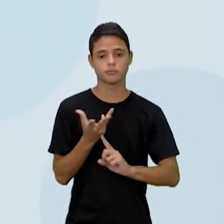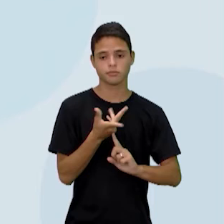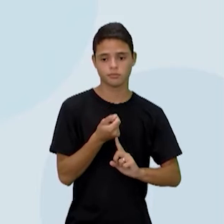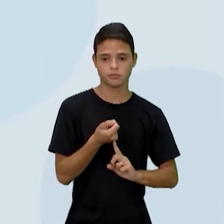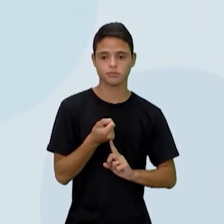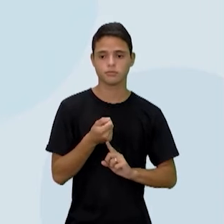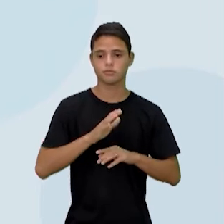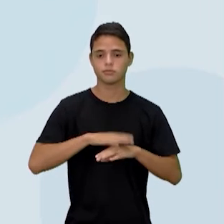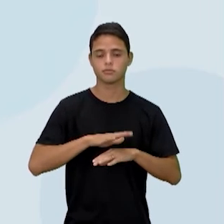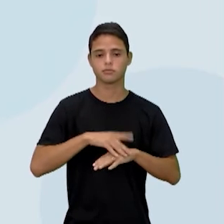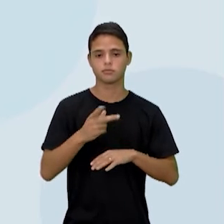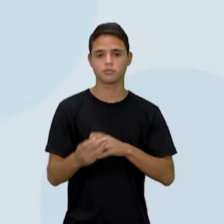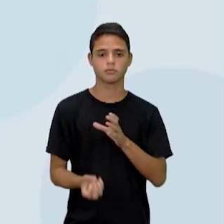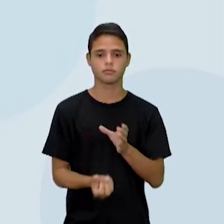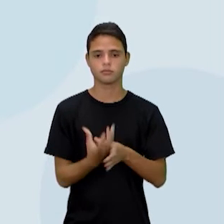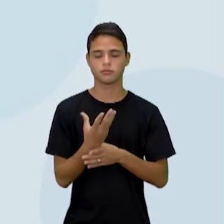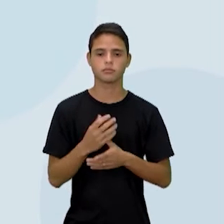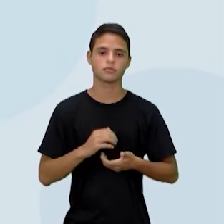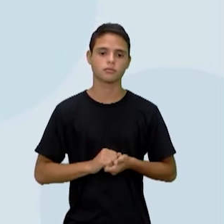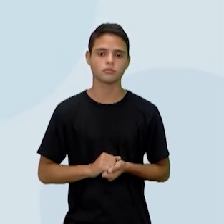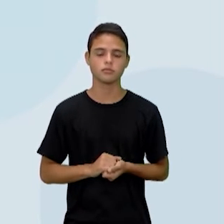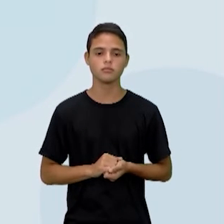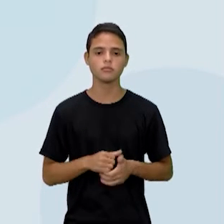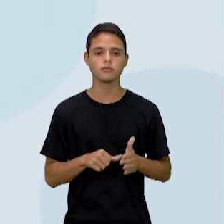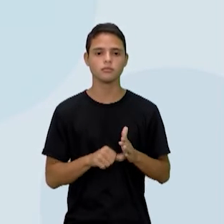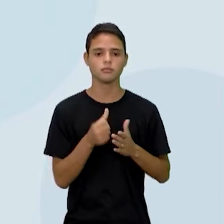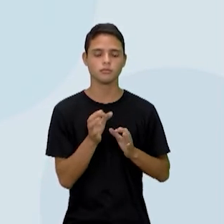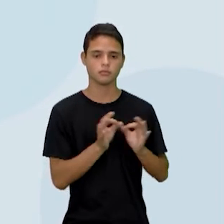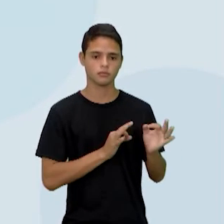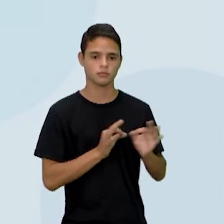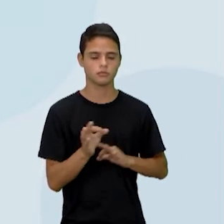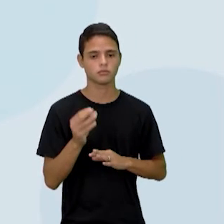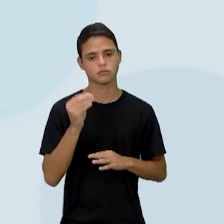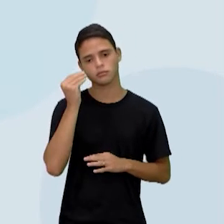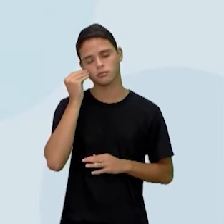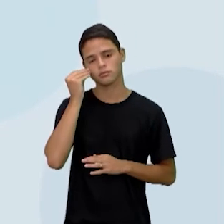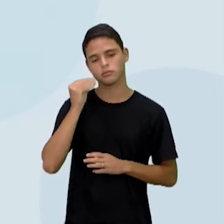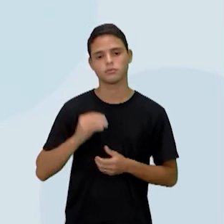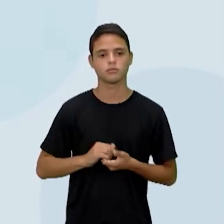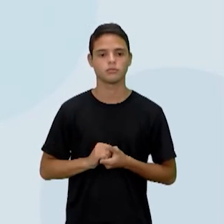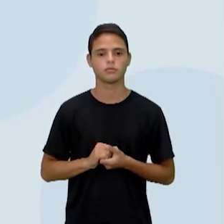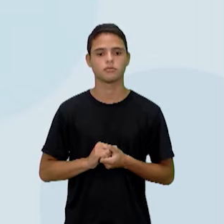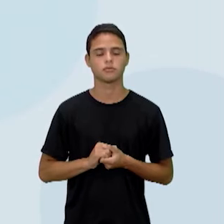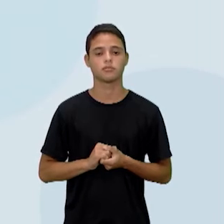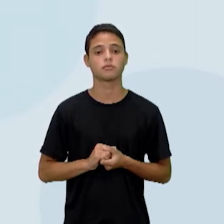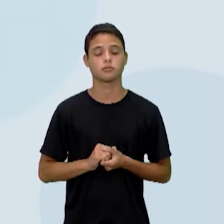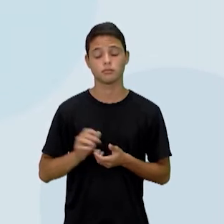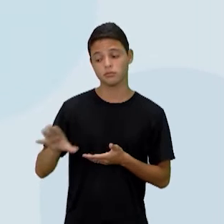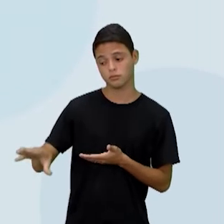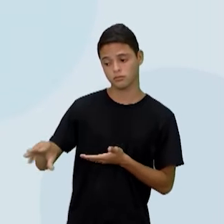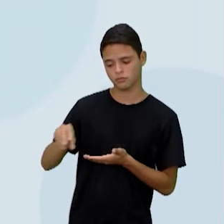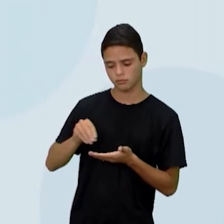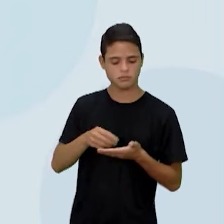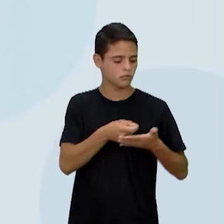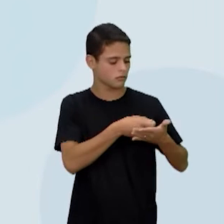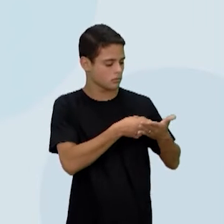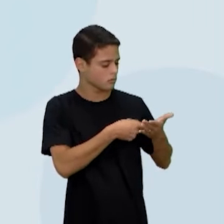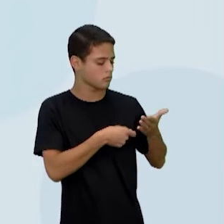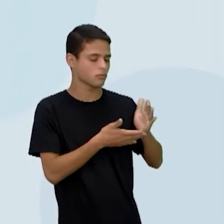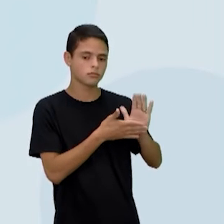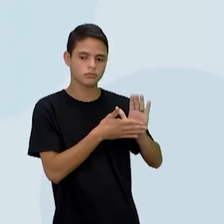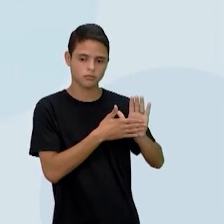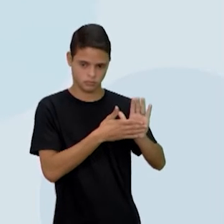você elaborou, que você traçou ali nesse primeiro projetinho, nesse primeiro esboço. Você vai, então, pegar esse esboço ou essa proposta